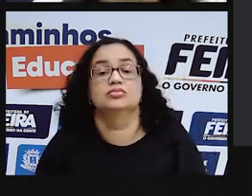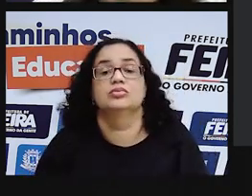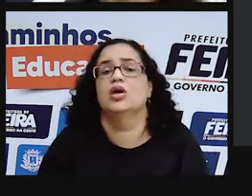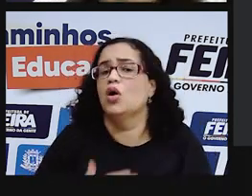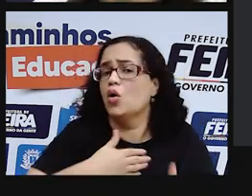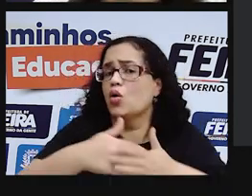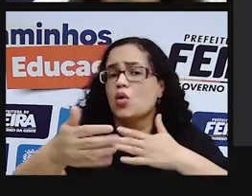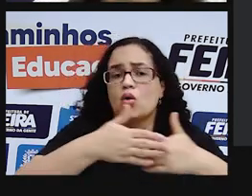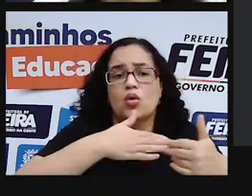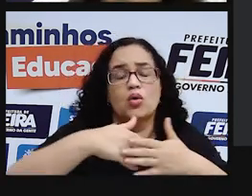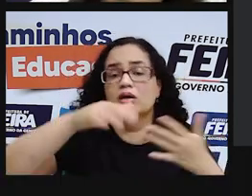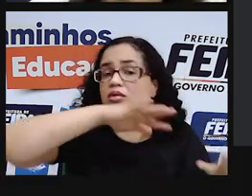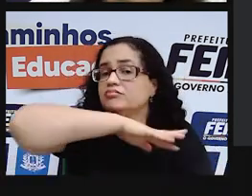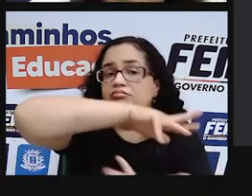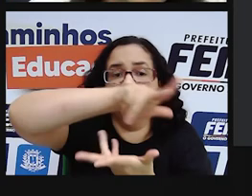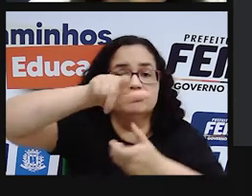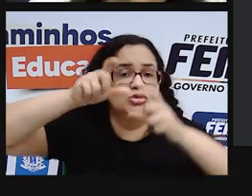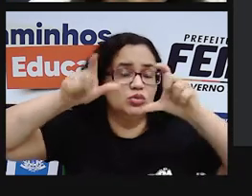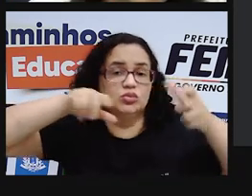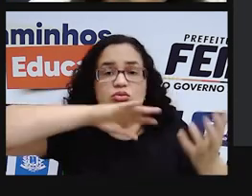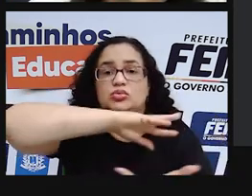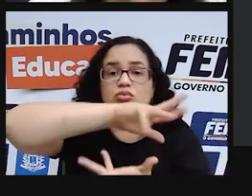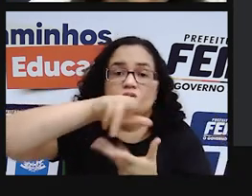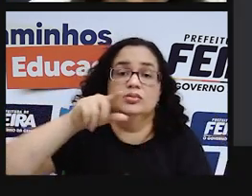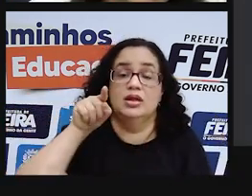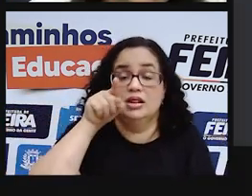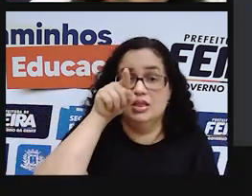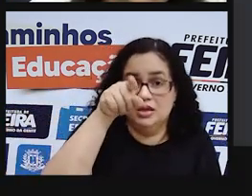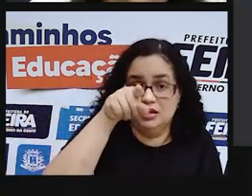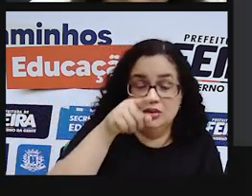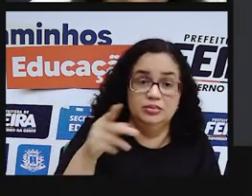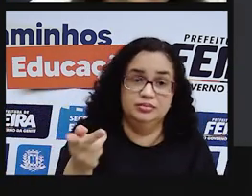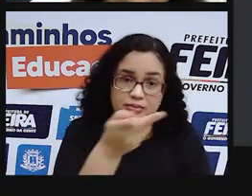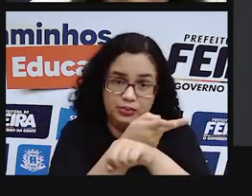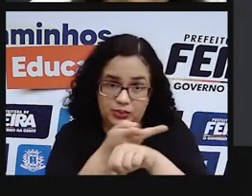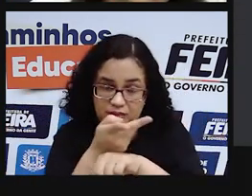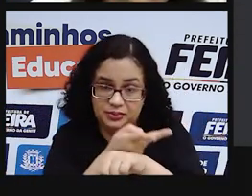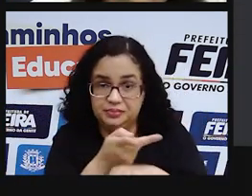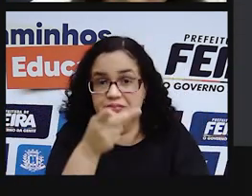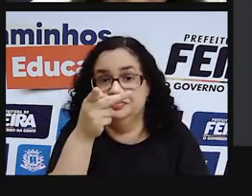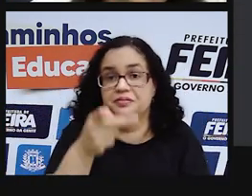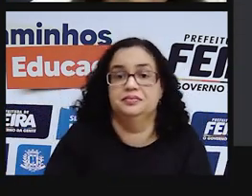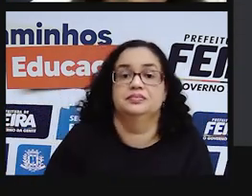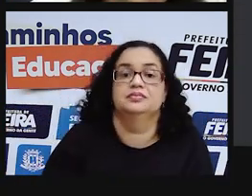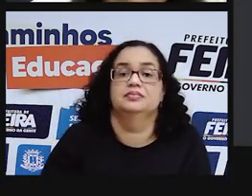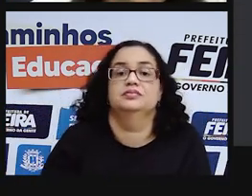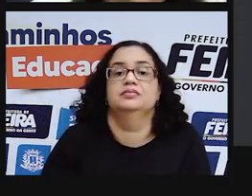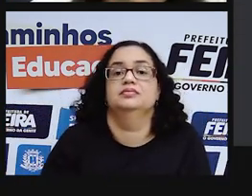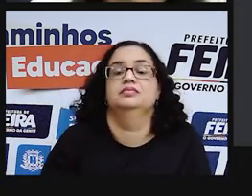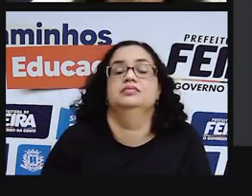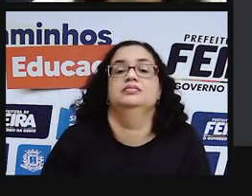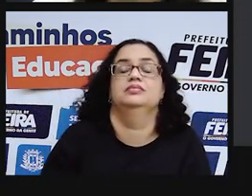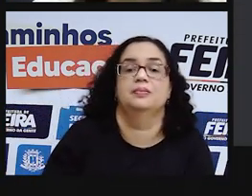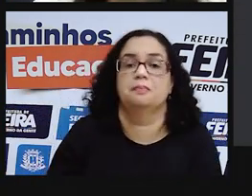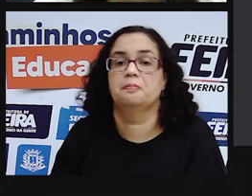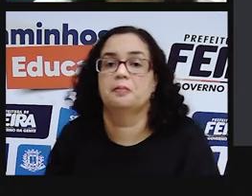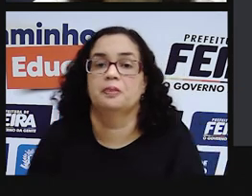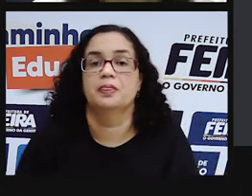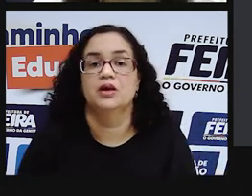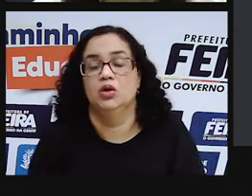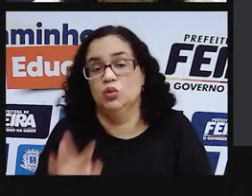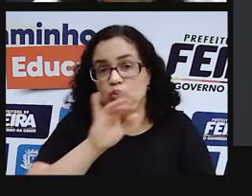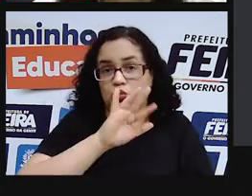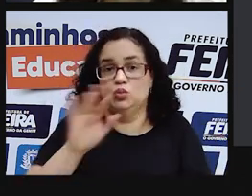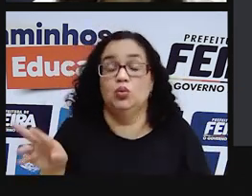qualquer parte do mundo que eu tenho aqui na lupa que tem do lado esquerdo e eu